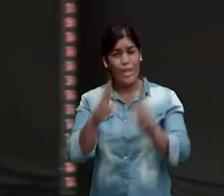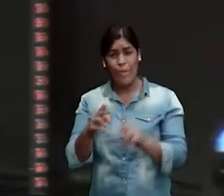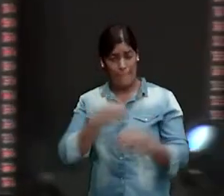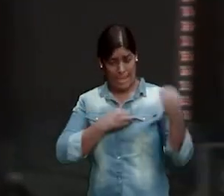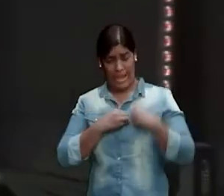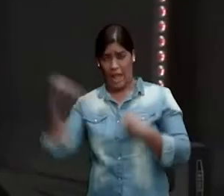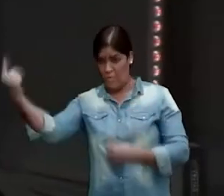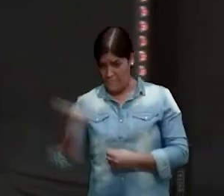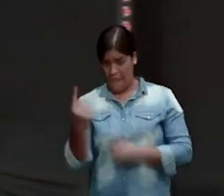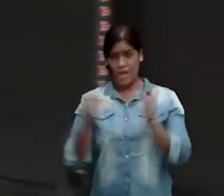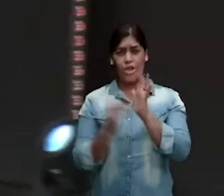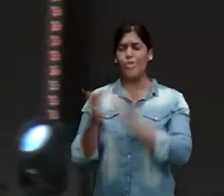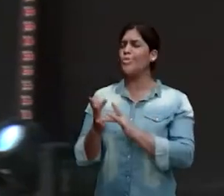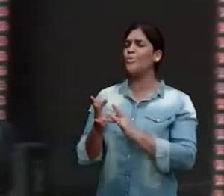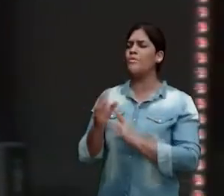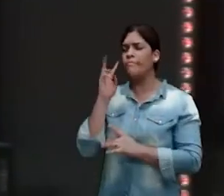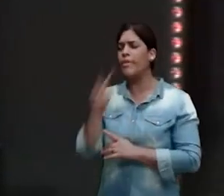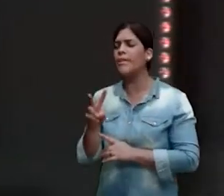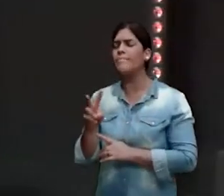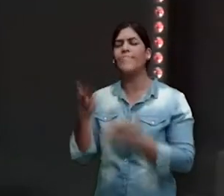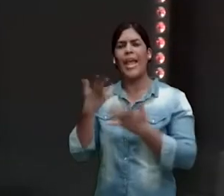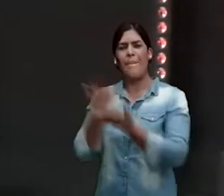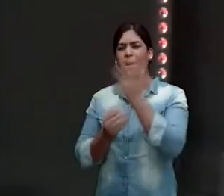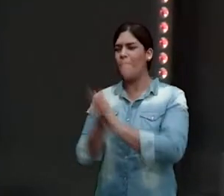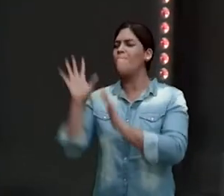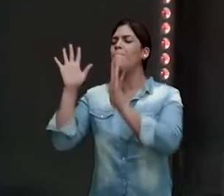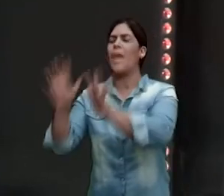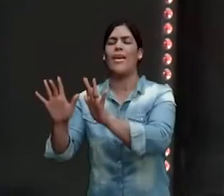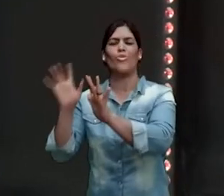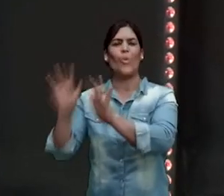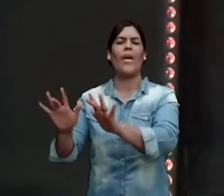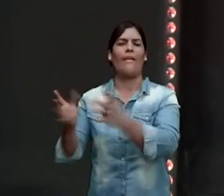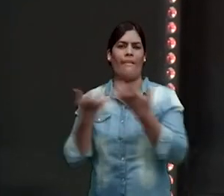das suas falhas suas leva aí Jesus quer botar a mão em você